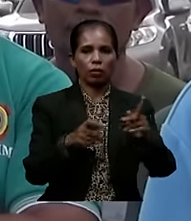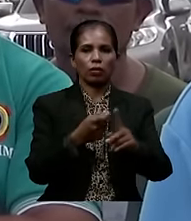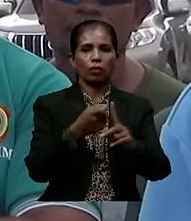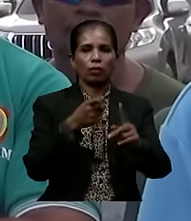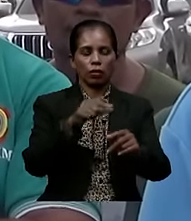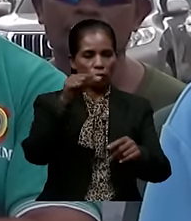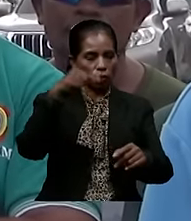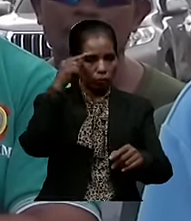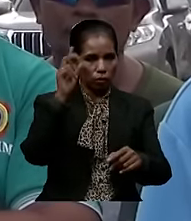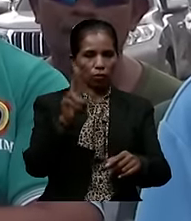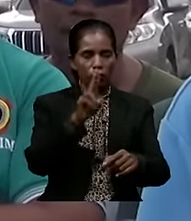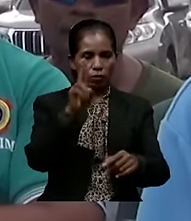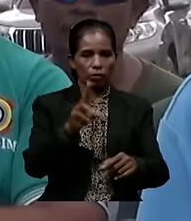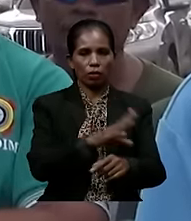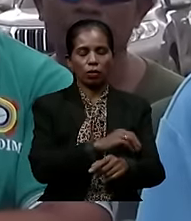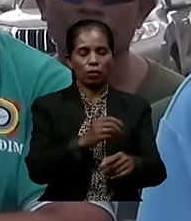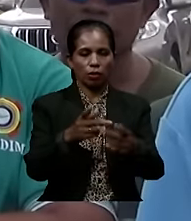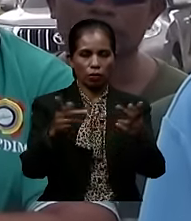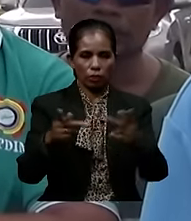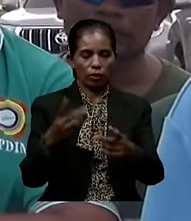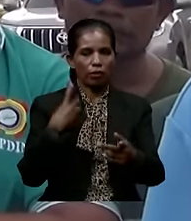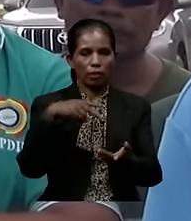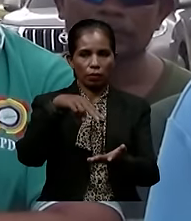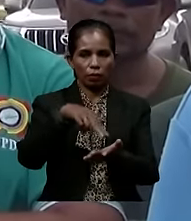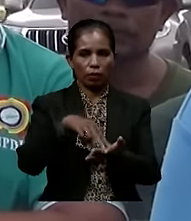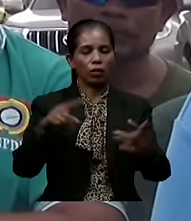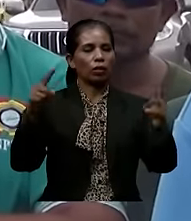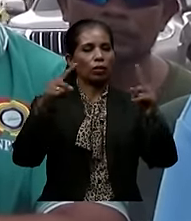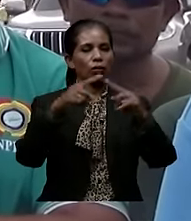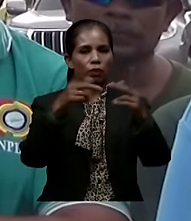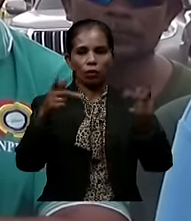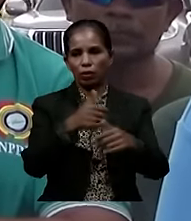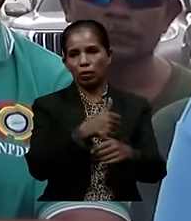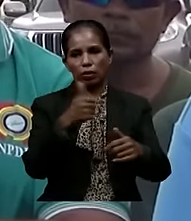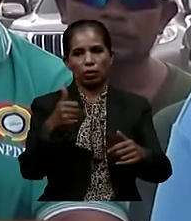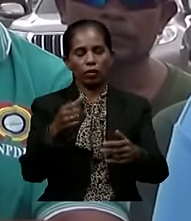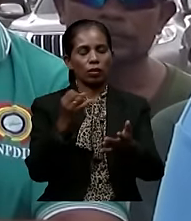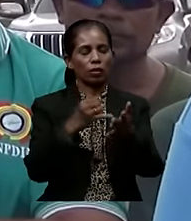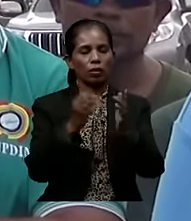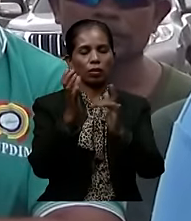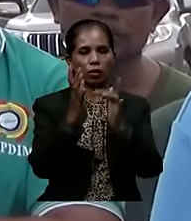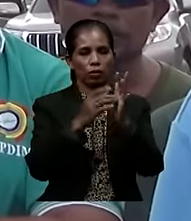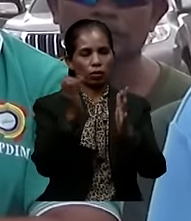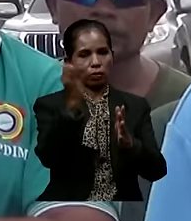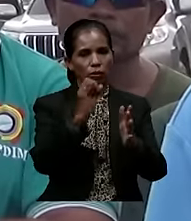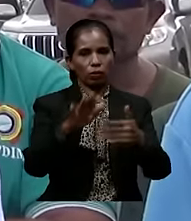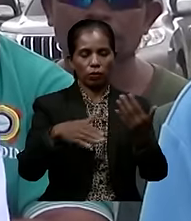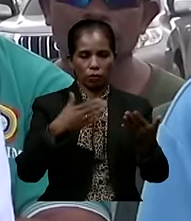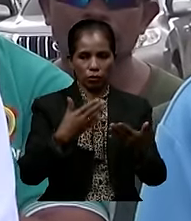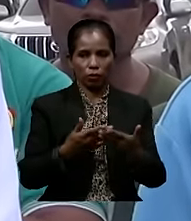para o governo zero. Consigo agora fazer ele também, né? Até Cristo Rei tem cinco anos. Inclui